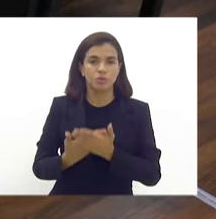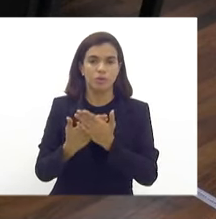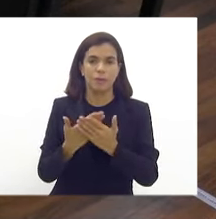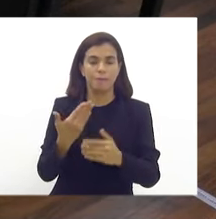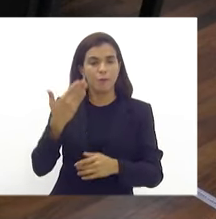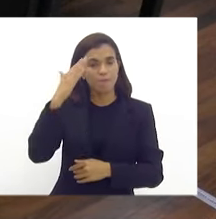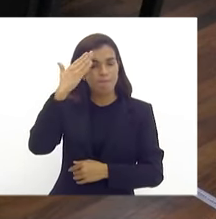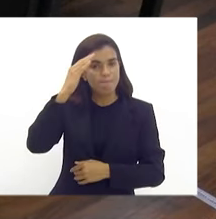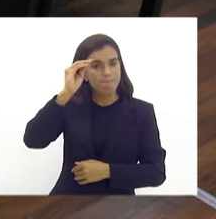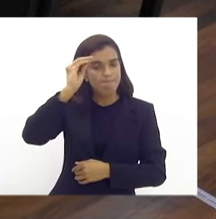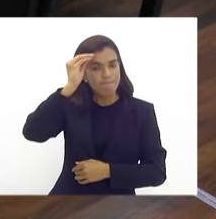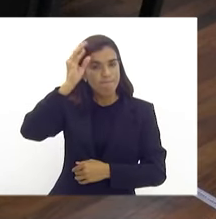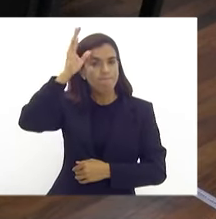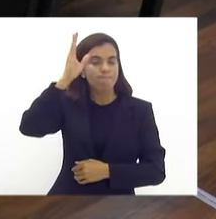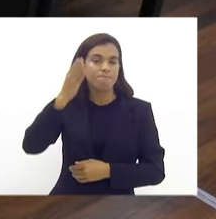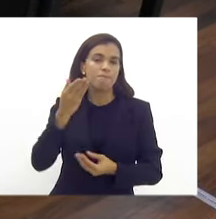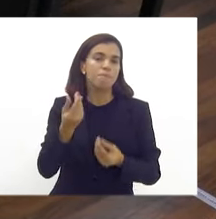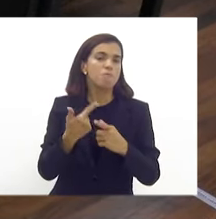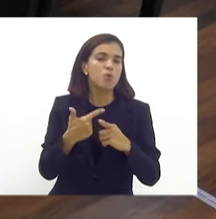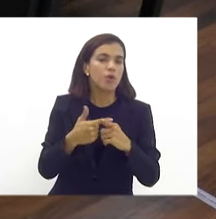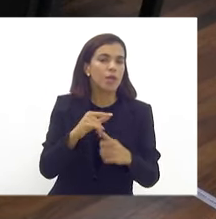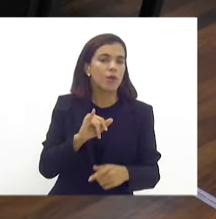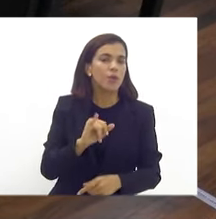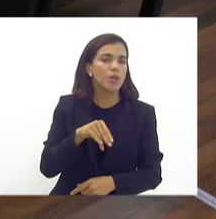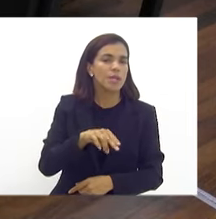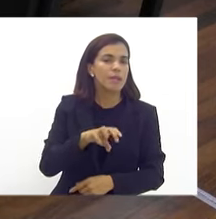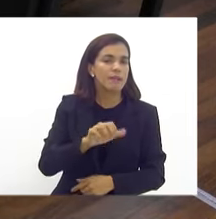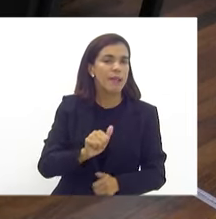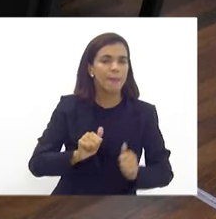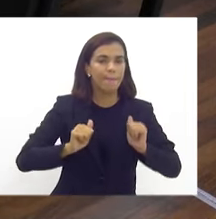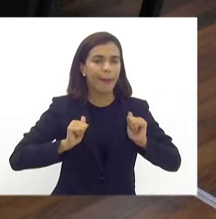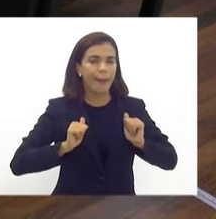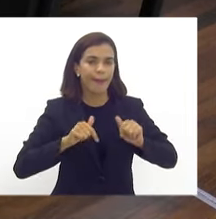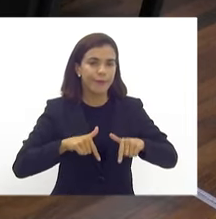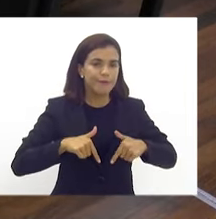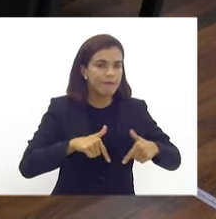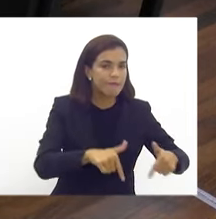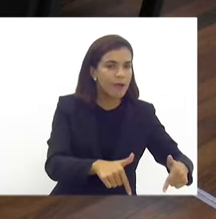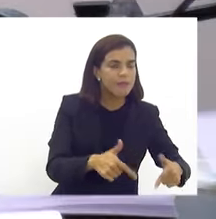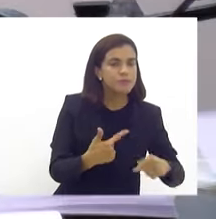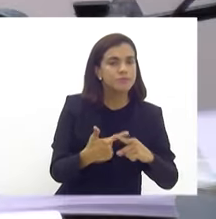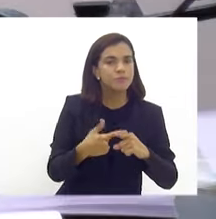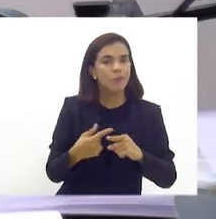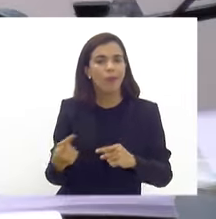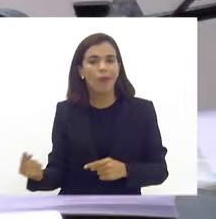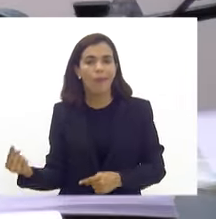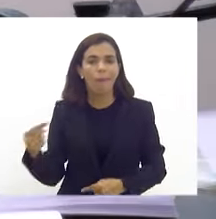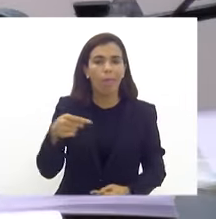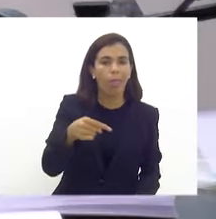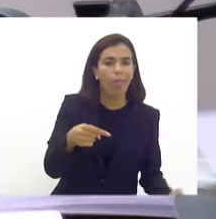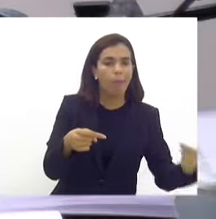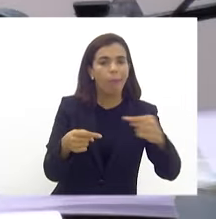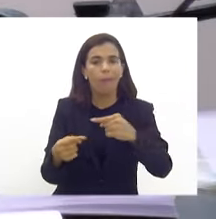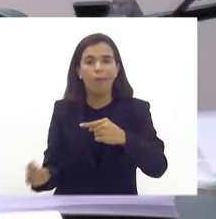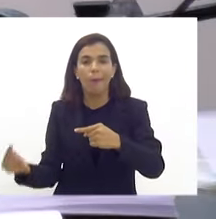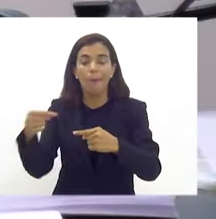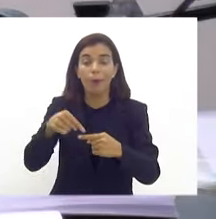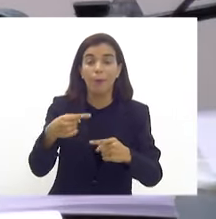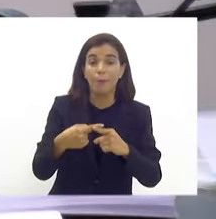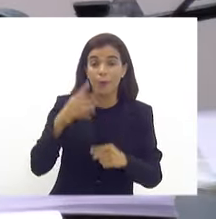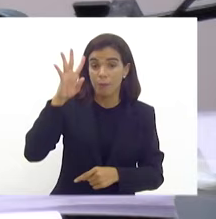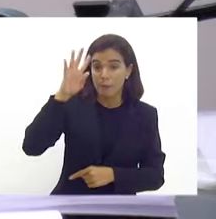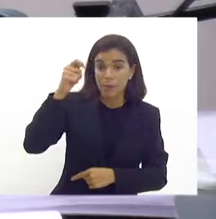o entendimento Qual o papel do Inea o por que o Inea não faz por que existe esse jogo de empurra então agora ficou claro que uma decisão do